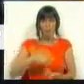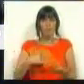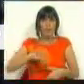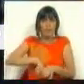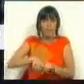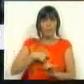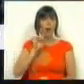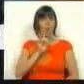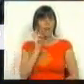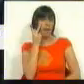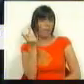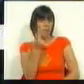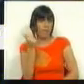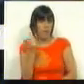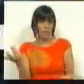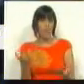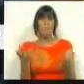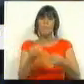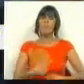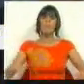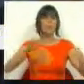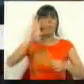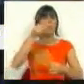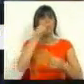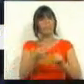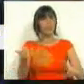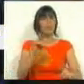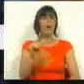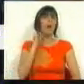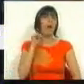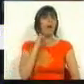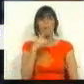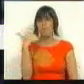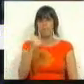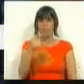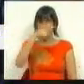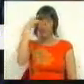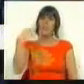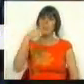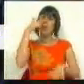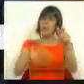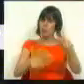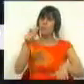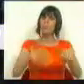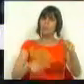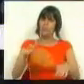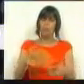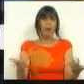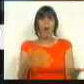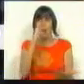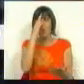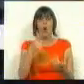degradarem a sua qualidade de vida. Nenhum país decente pode ficar indiferente às dificuldades dos seus cidadãos nem